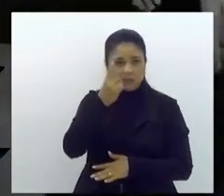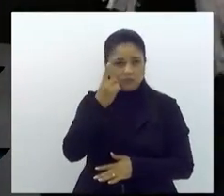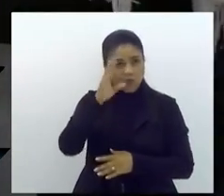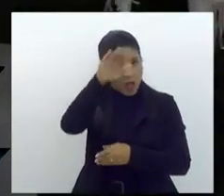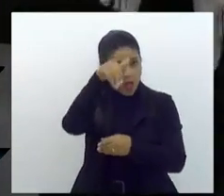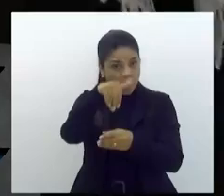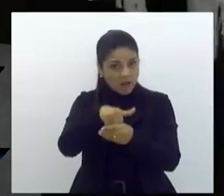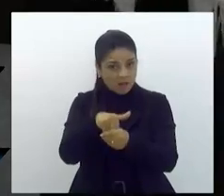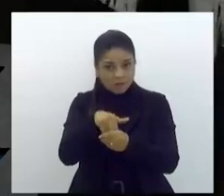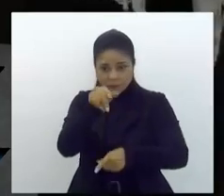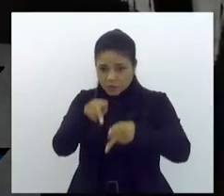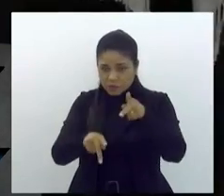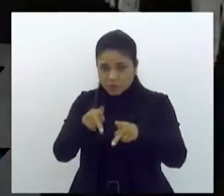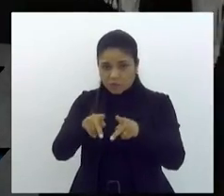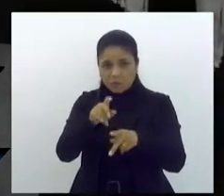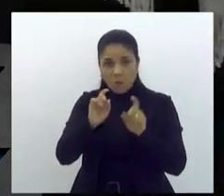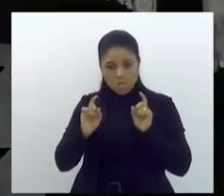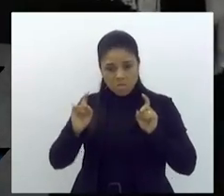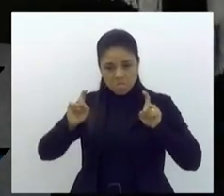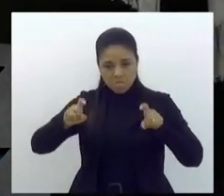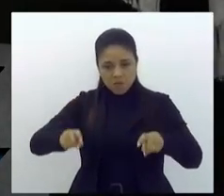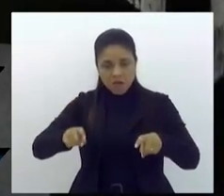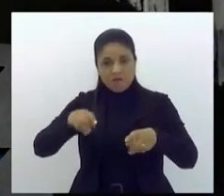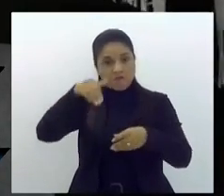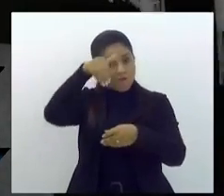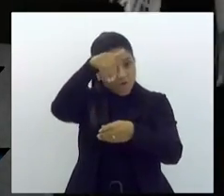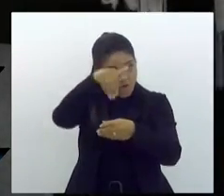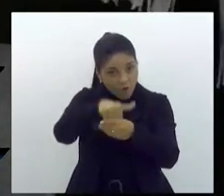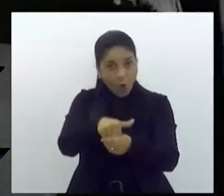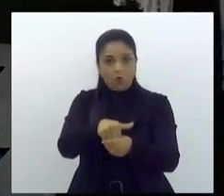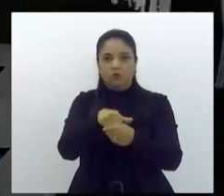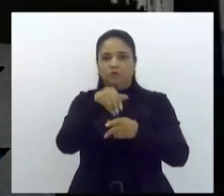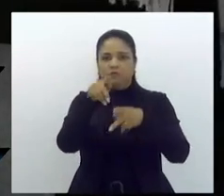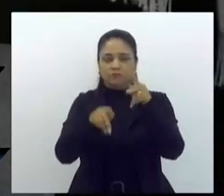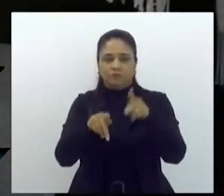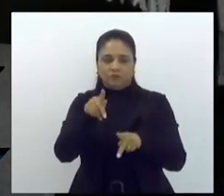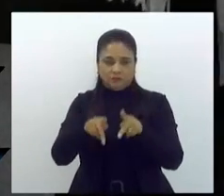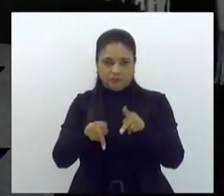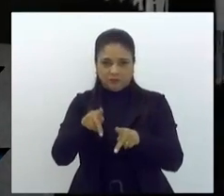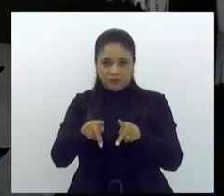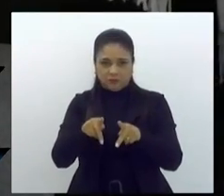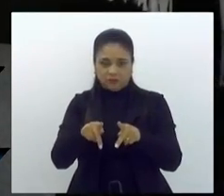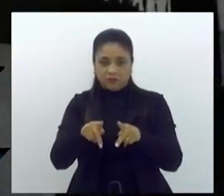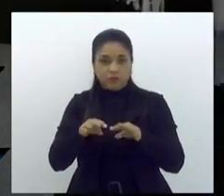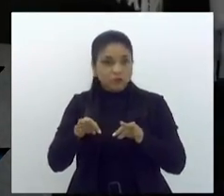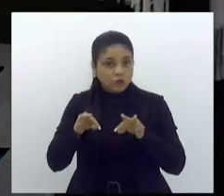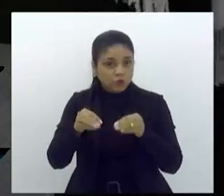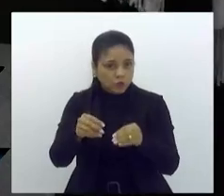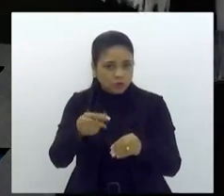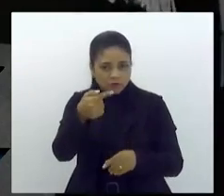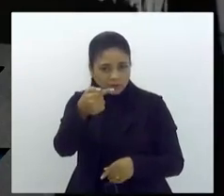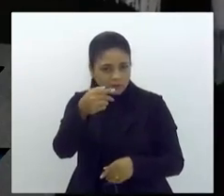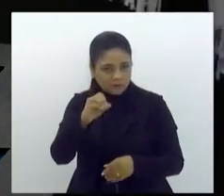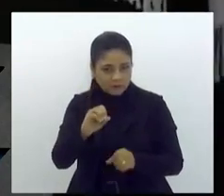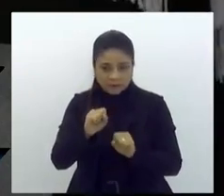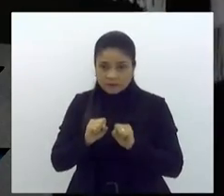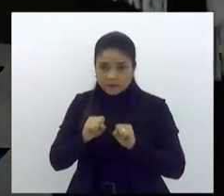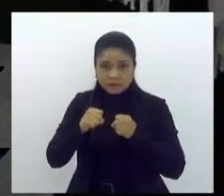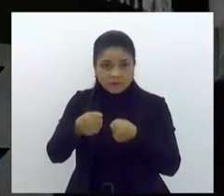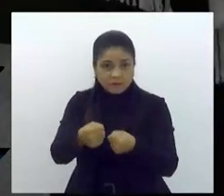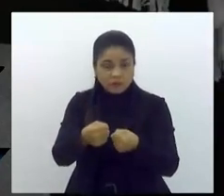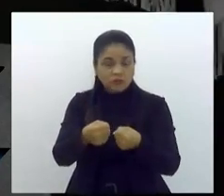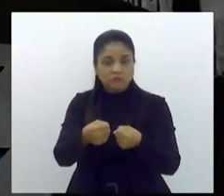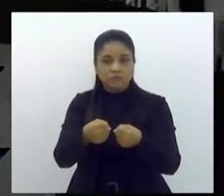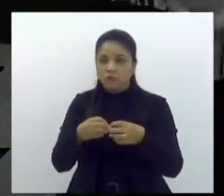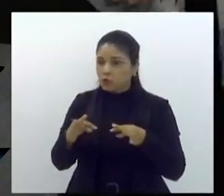eleitos os nossos mandatos vem do voto popular e todos eles sem exceção tem que ser defendidos por